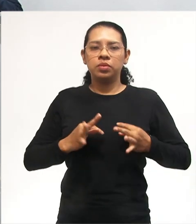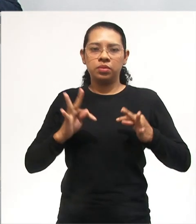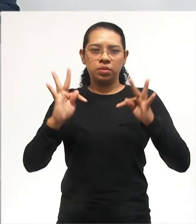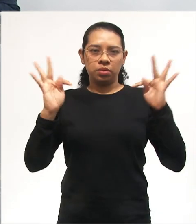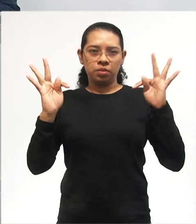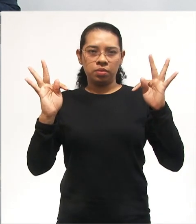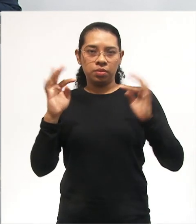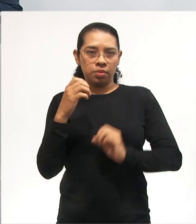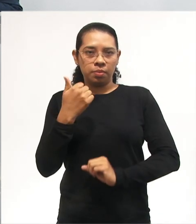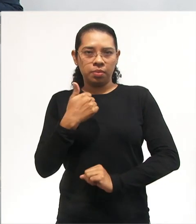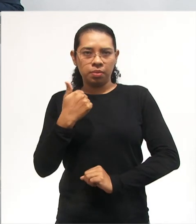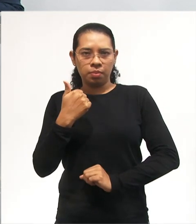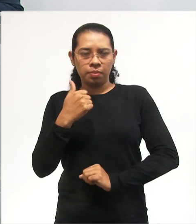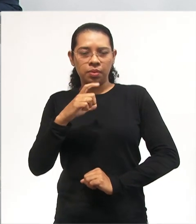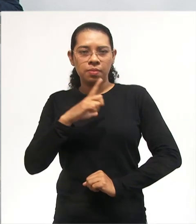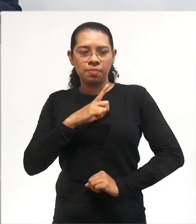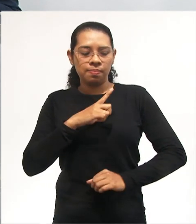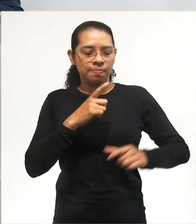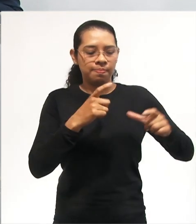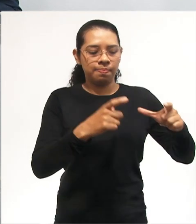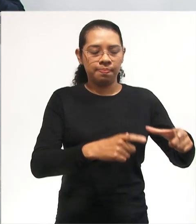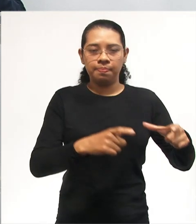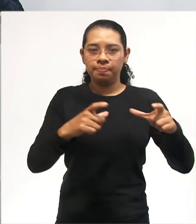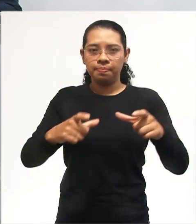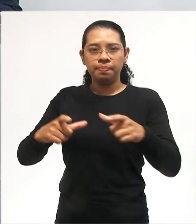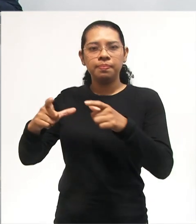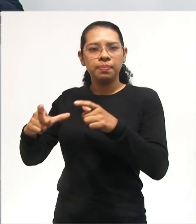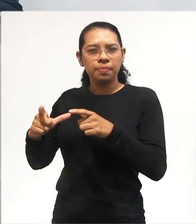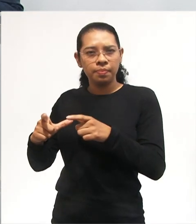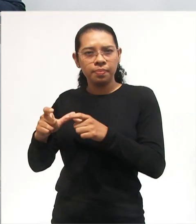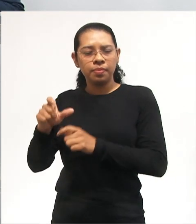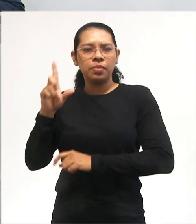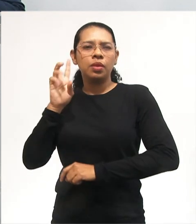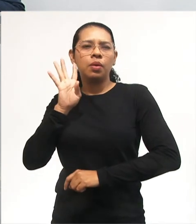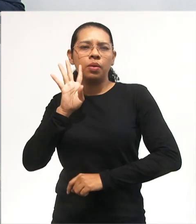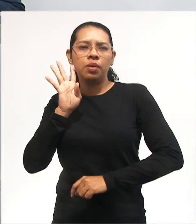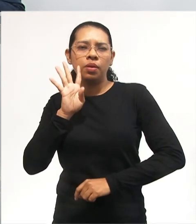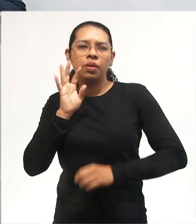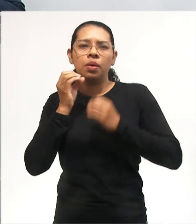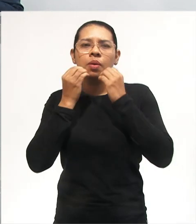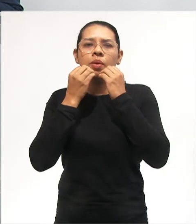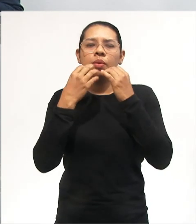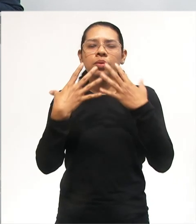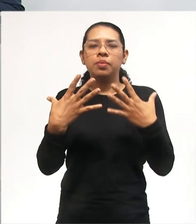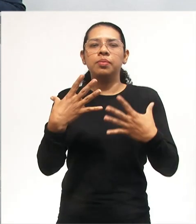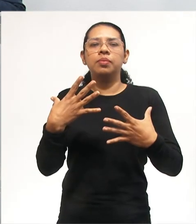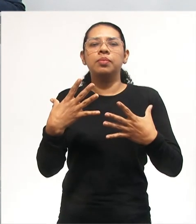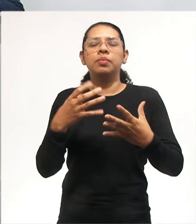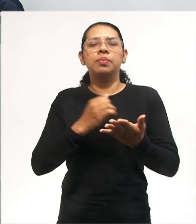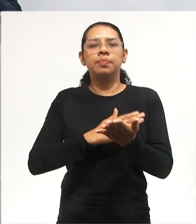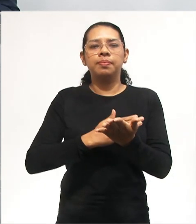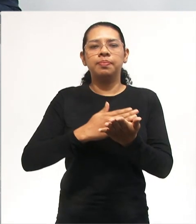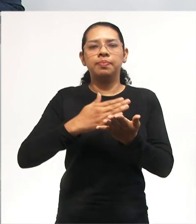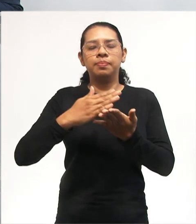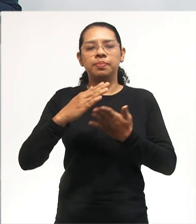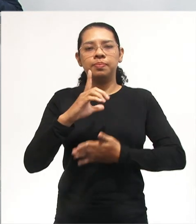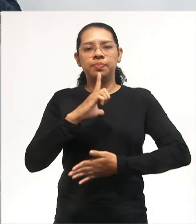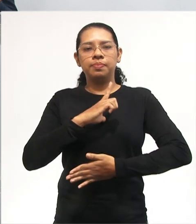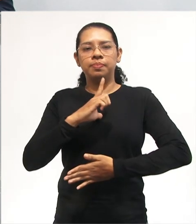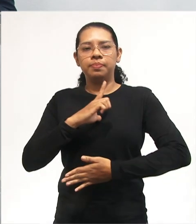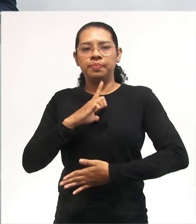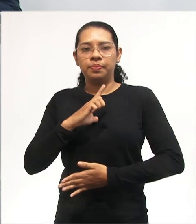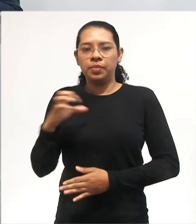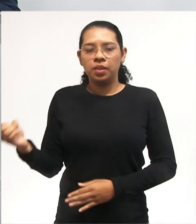ambiente legal, um ambiente institucional, aonde a inovação ela possa acontecer a partir da interação entre